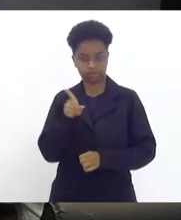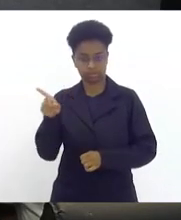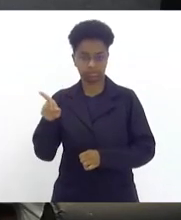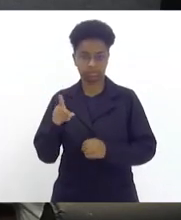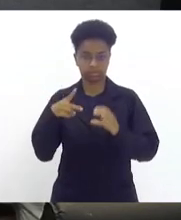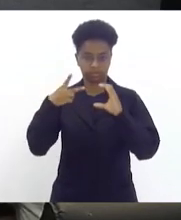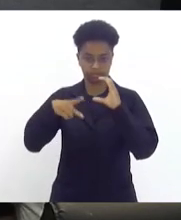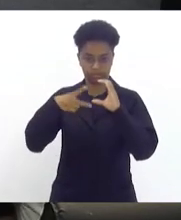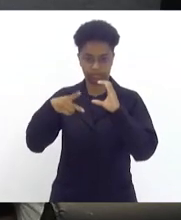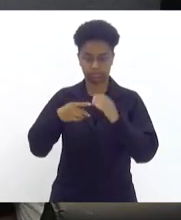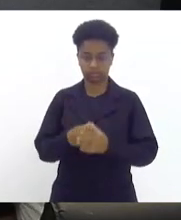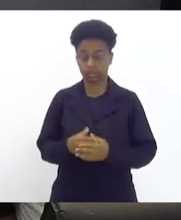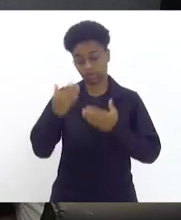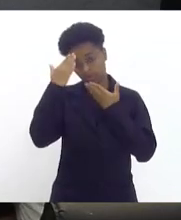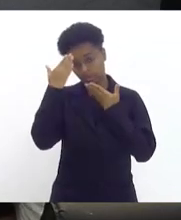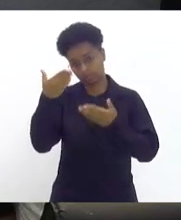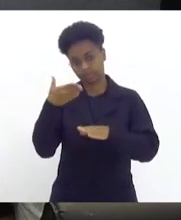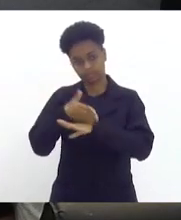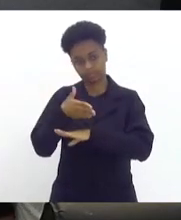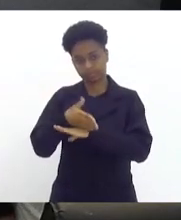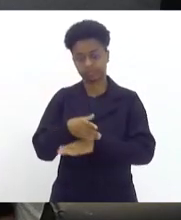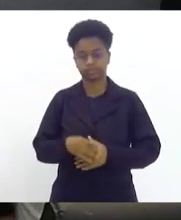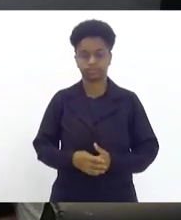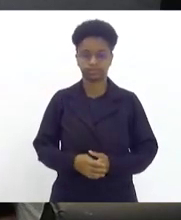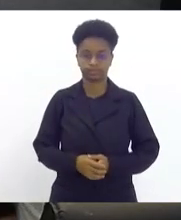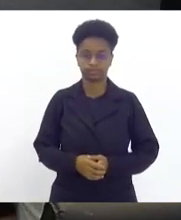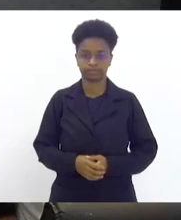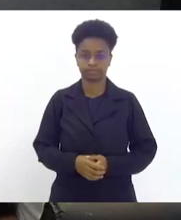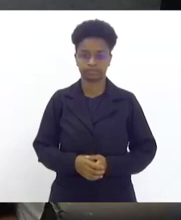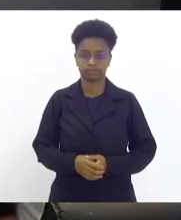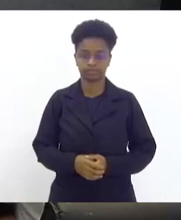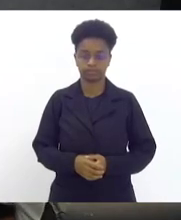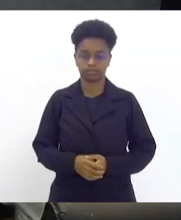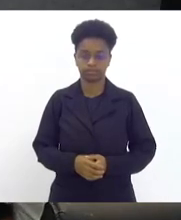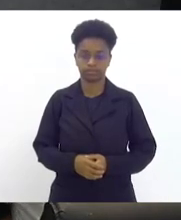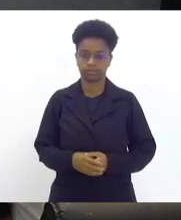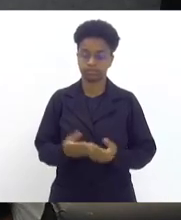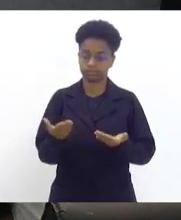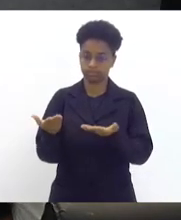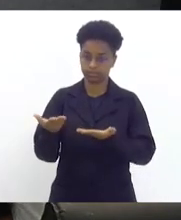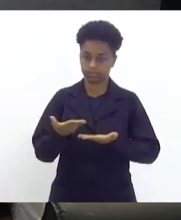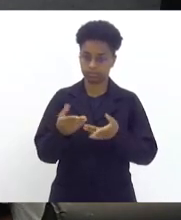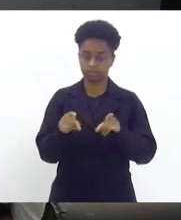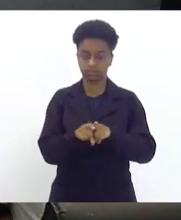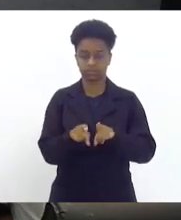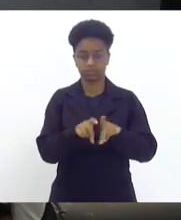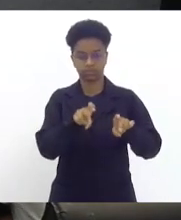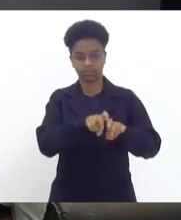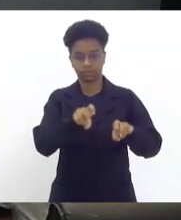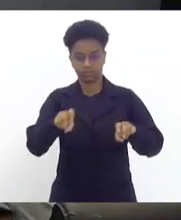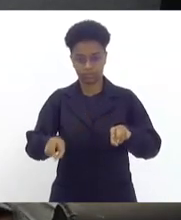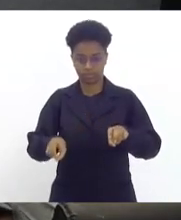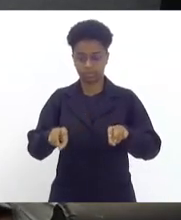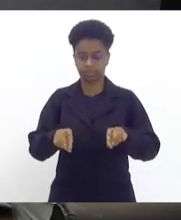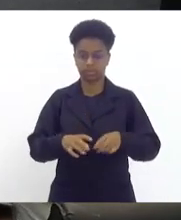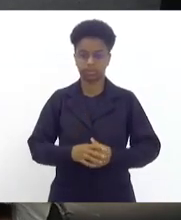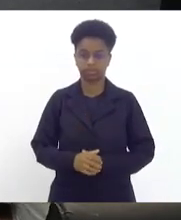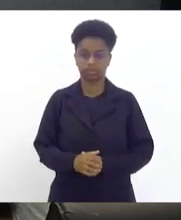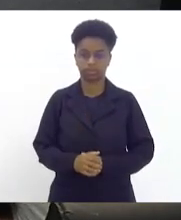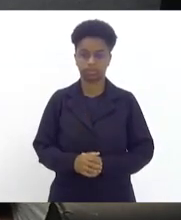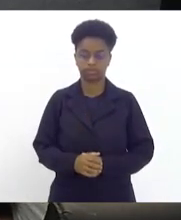Muito obrigado pela pela vossa presença convido também para compor a